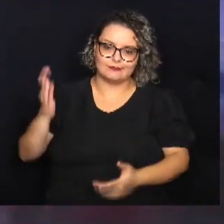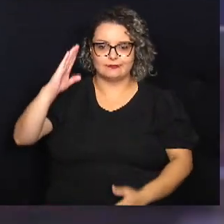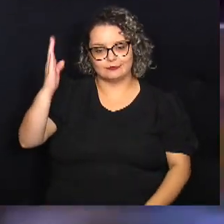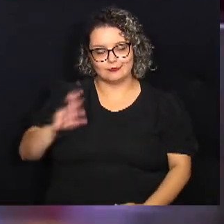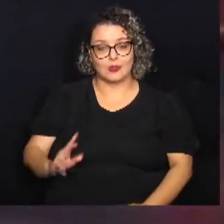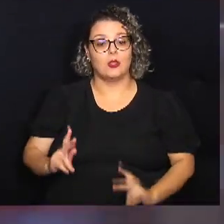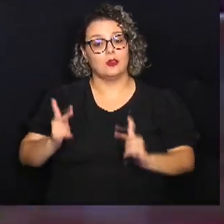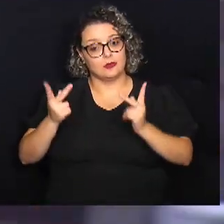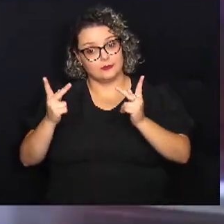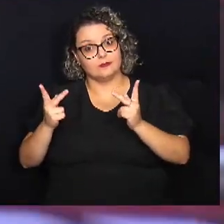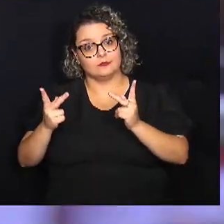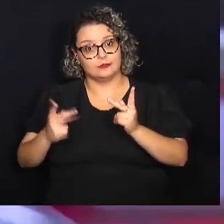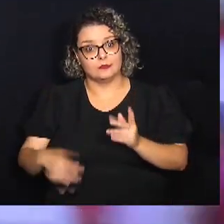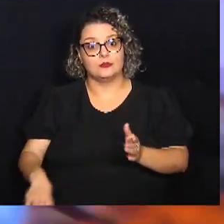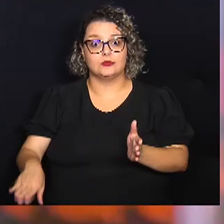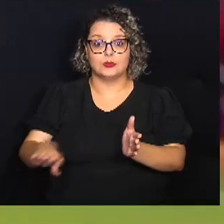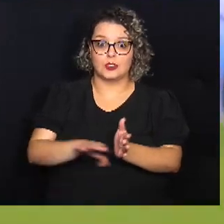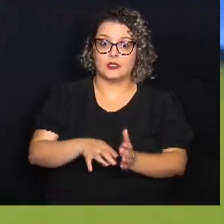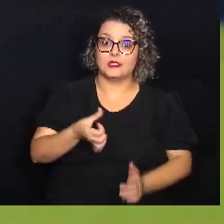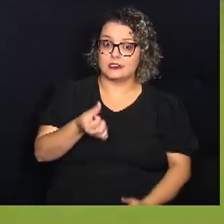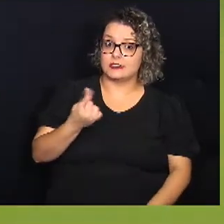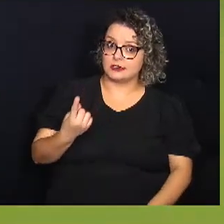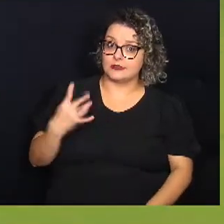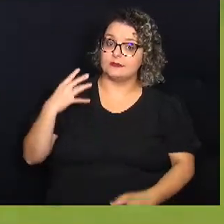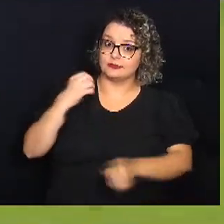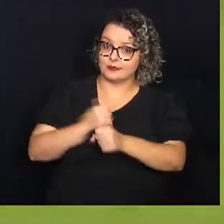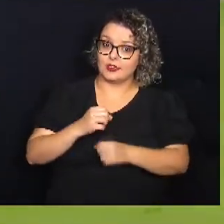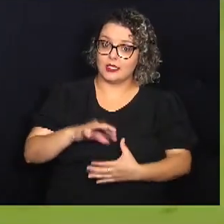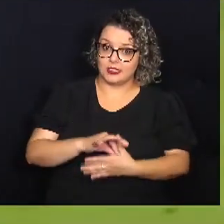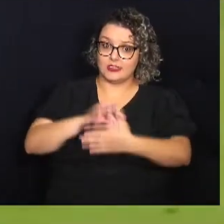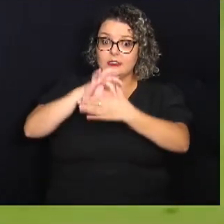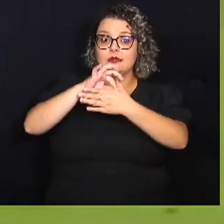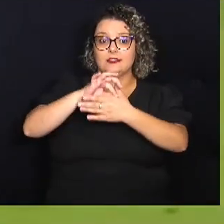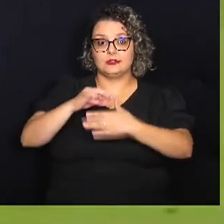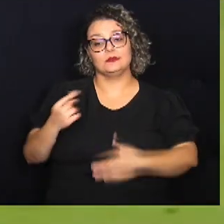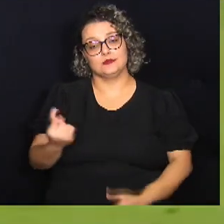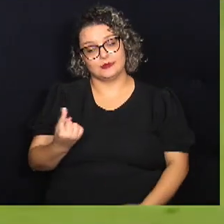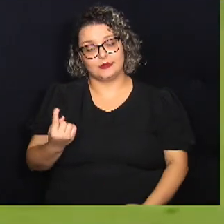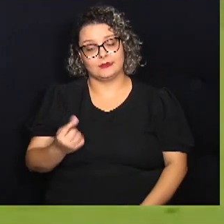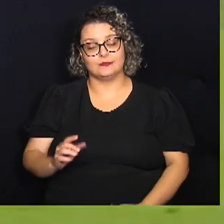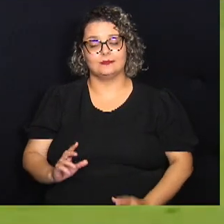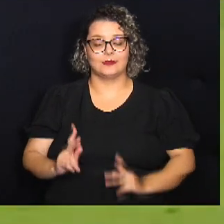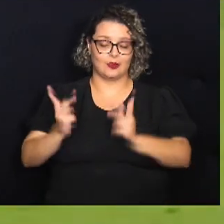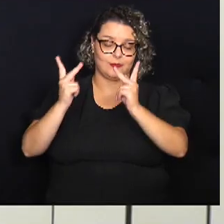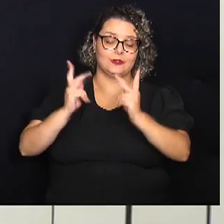Vitória chegou a 61 pontos, líder isolado da competição.